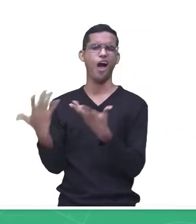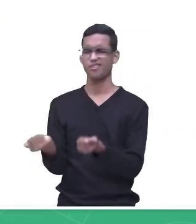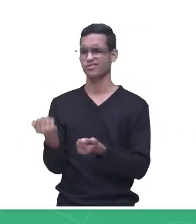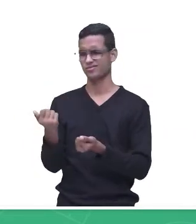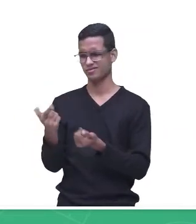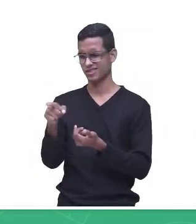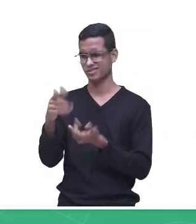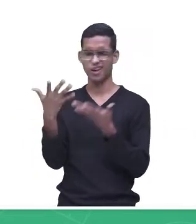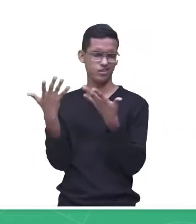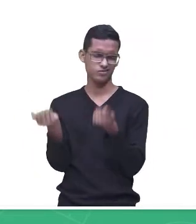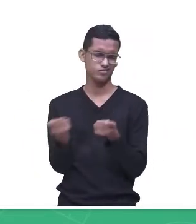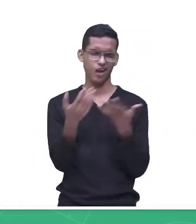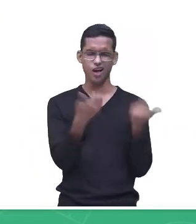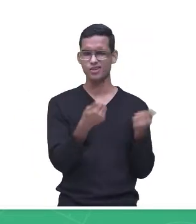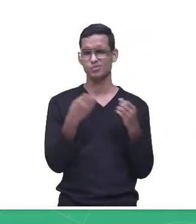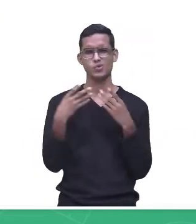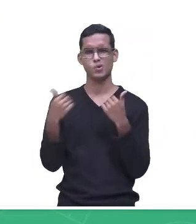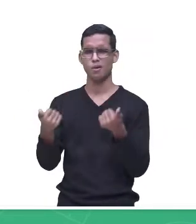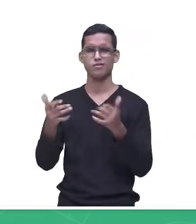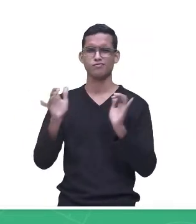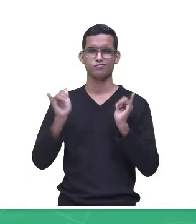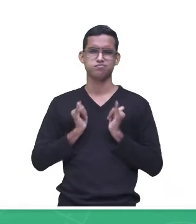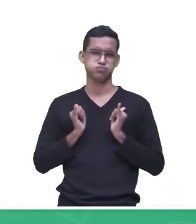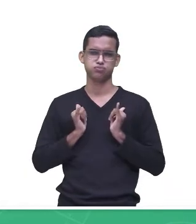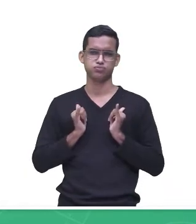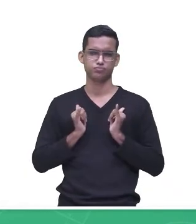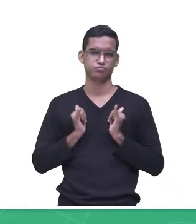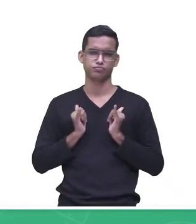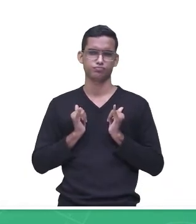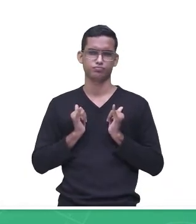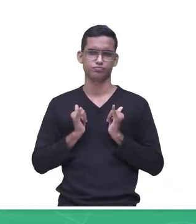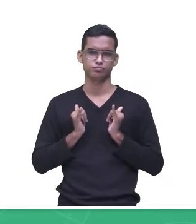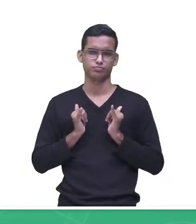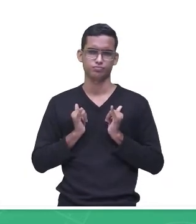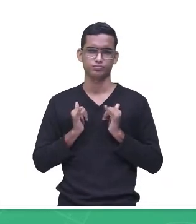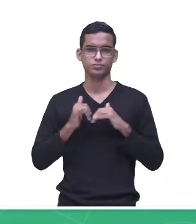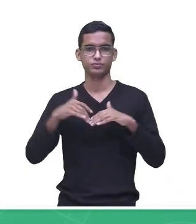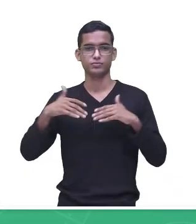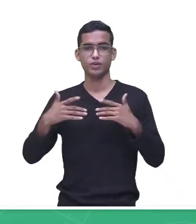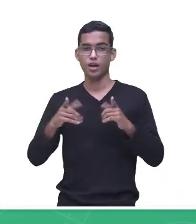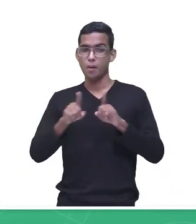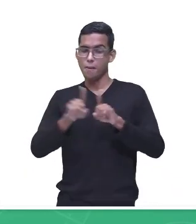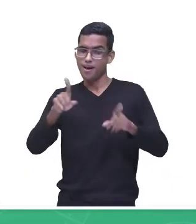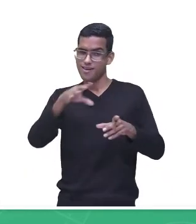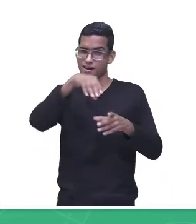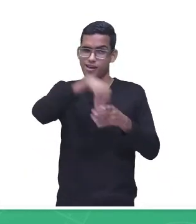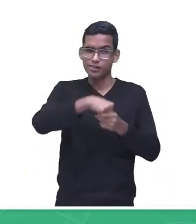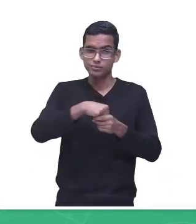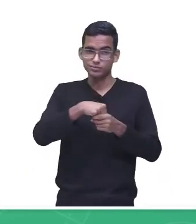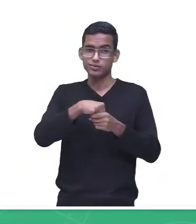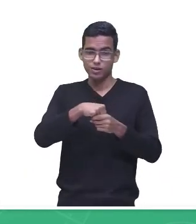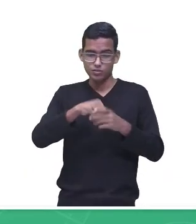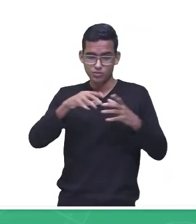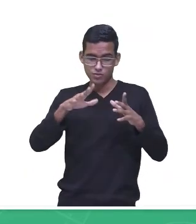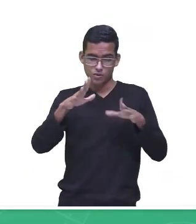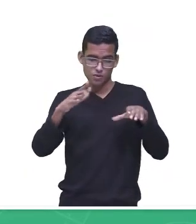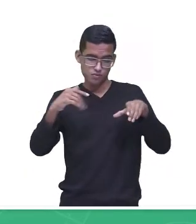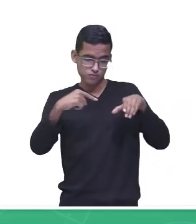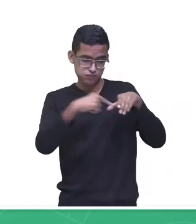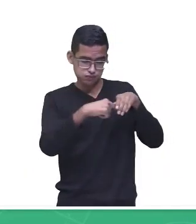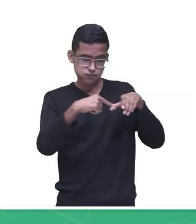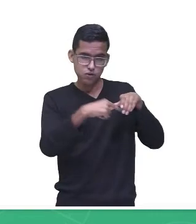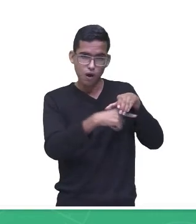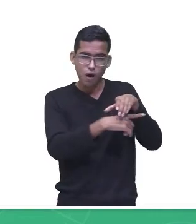são. Ponto. Perfeito? Mas dentro da caverna, o que vai acontecer? Alguém vai sair da caverna. Quando alguém sai